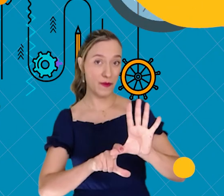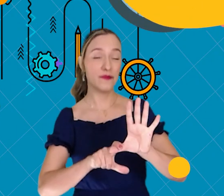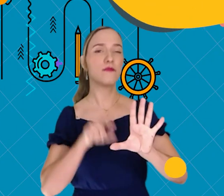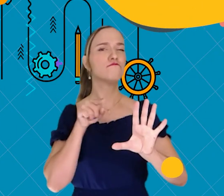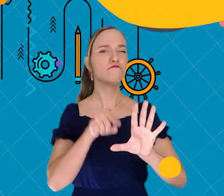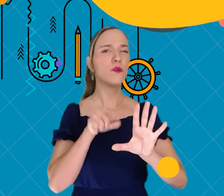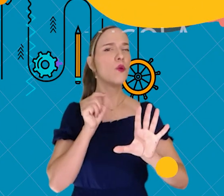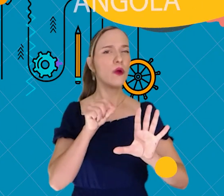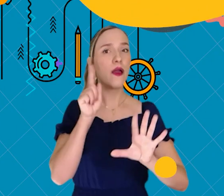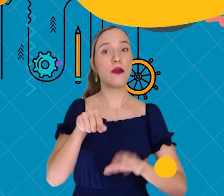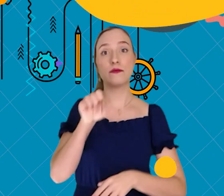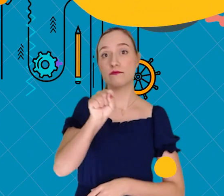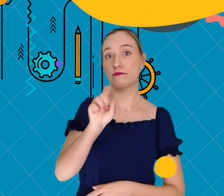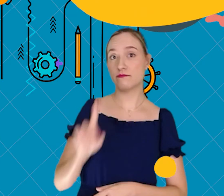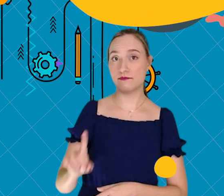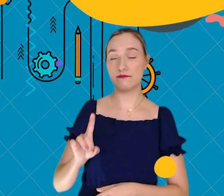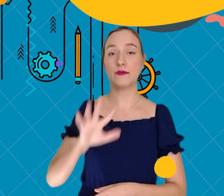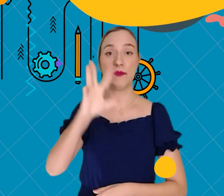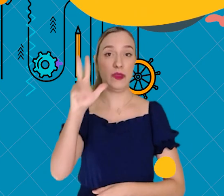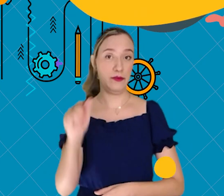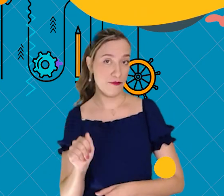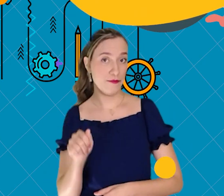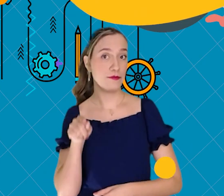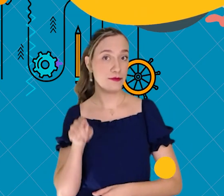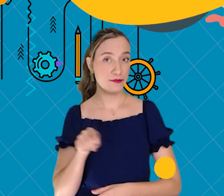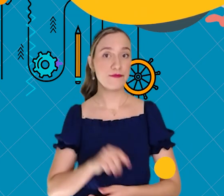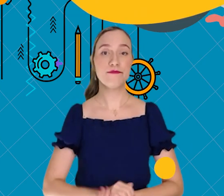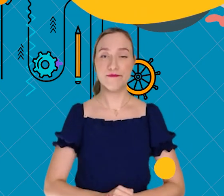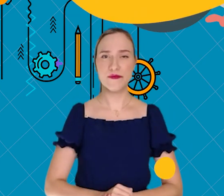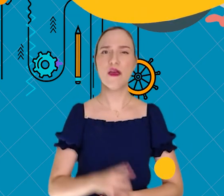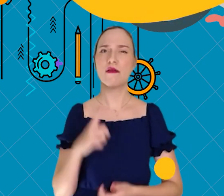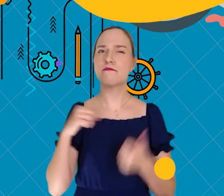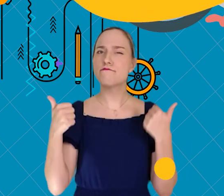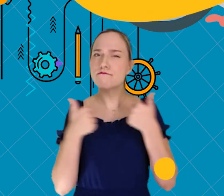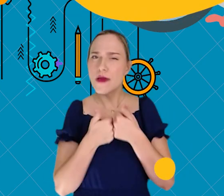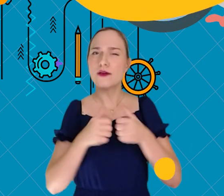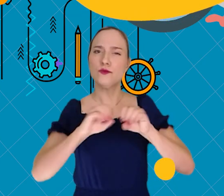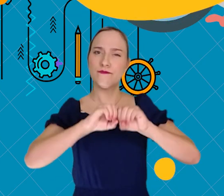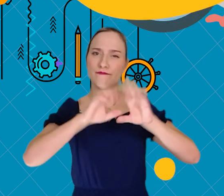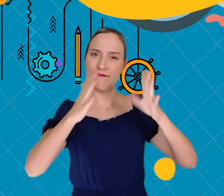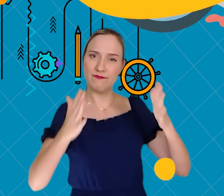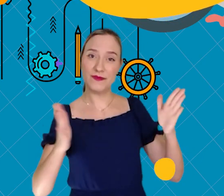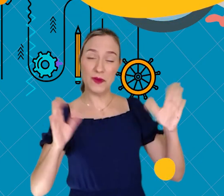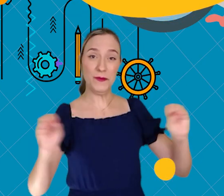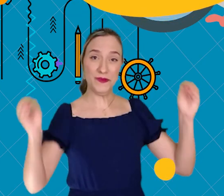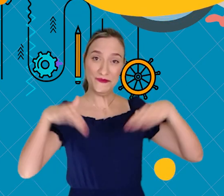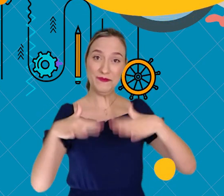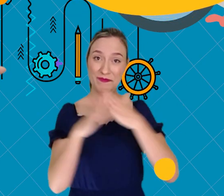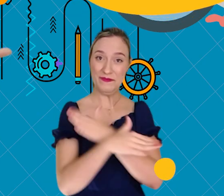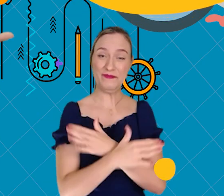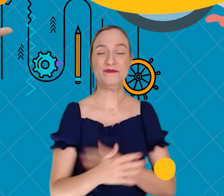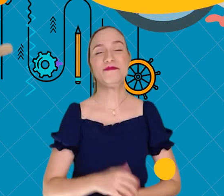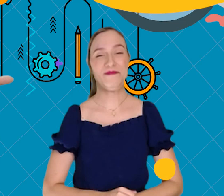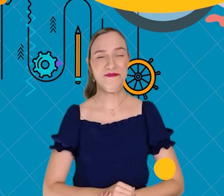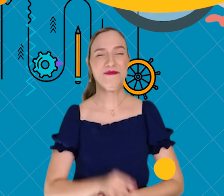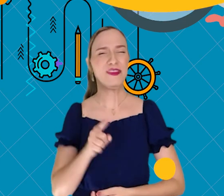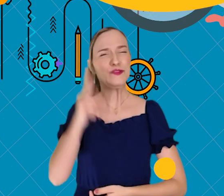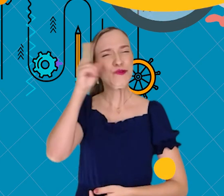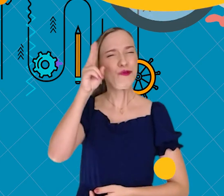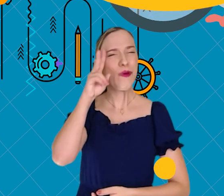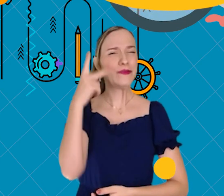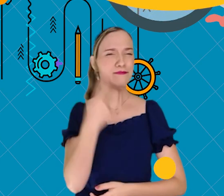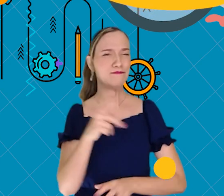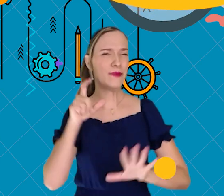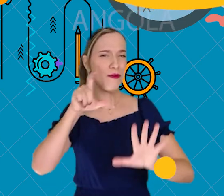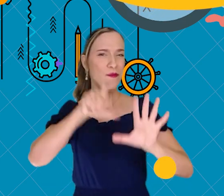Angola é um país localizado no sudoeste do continente africano. Fica na costa do Oceano Atlântico. A história de Angola